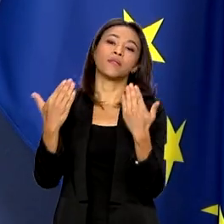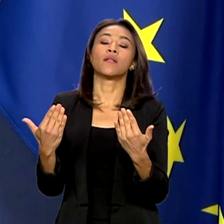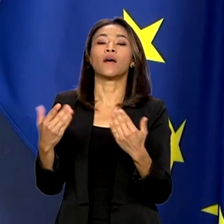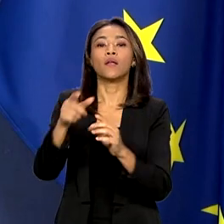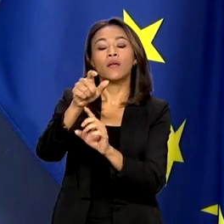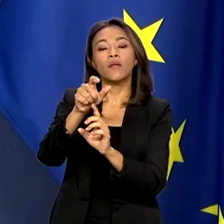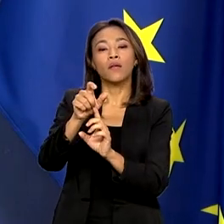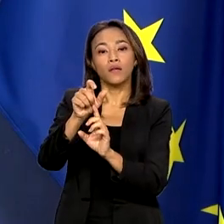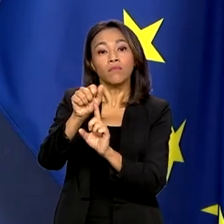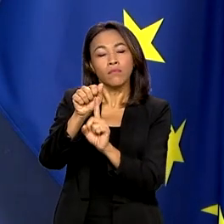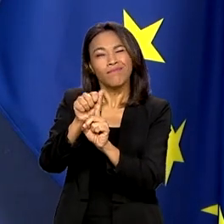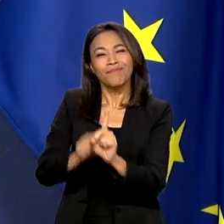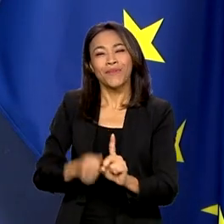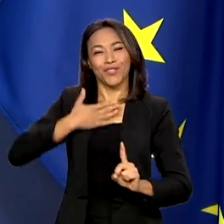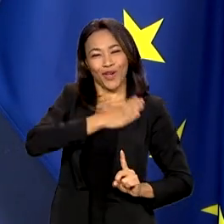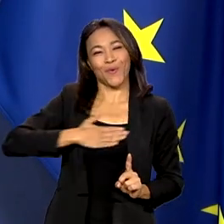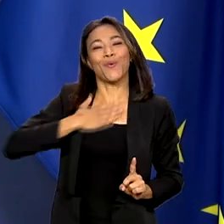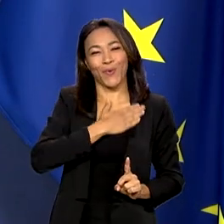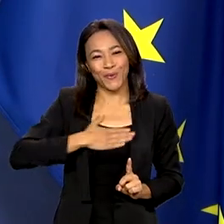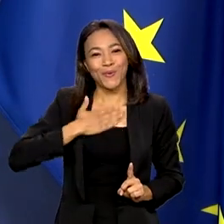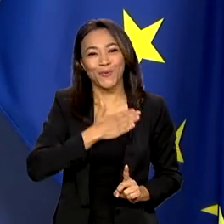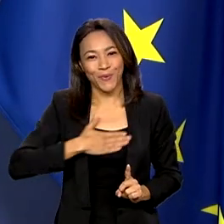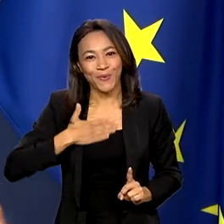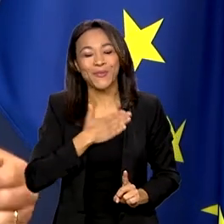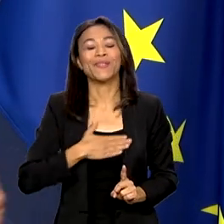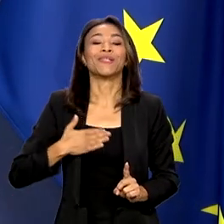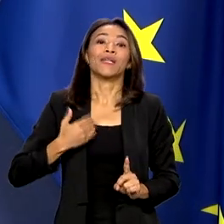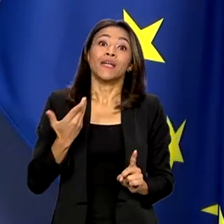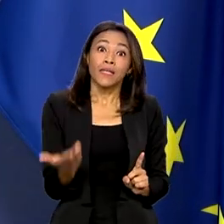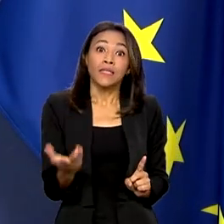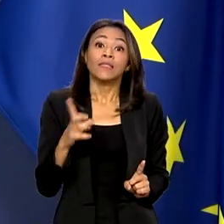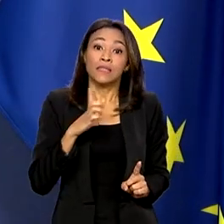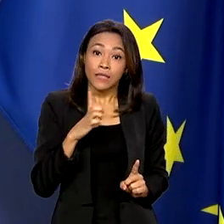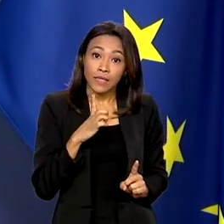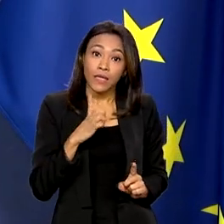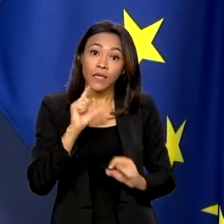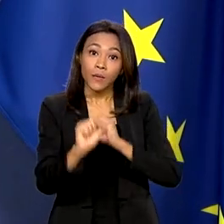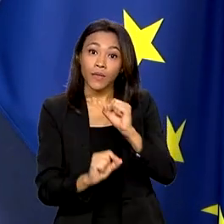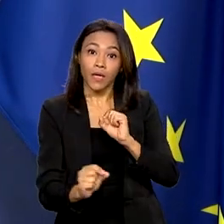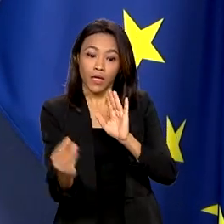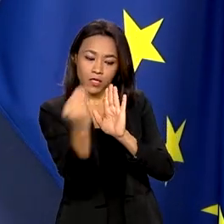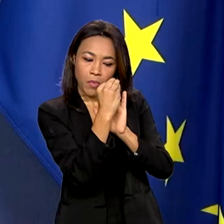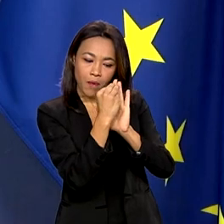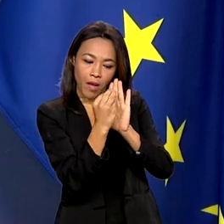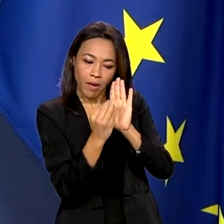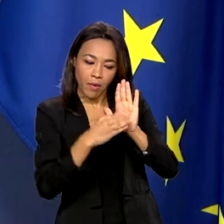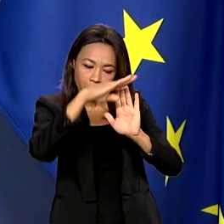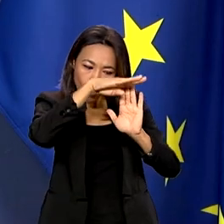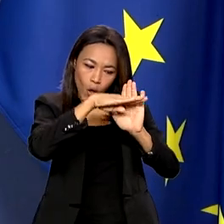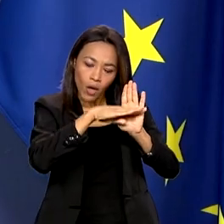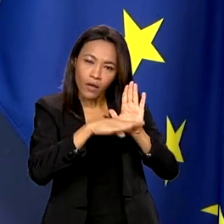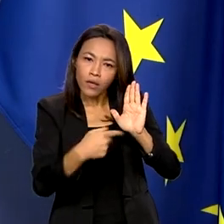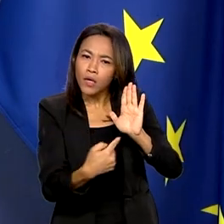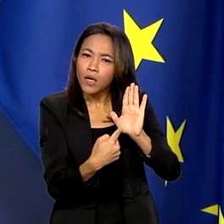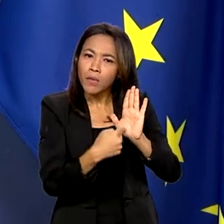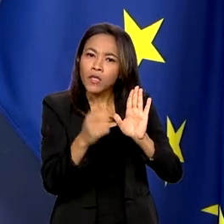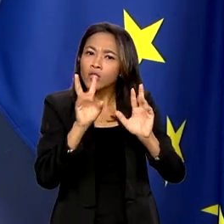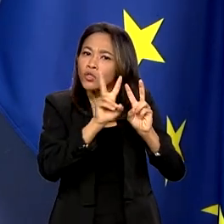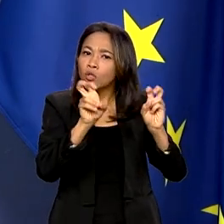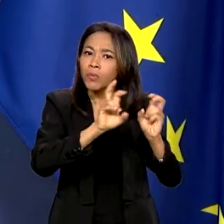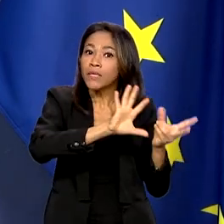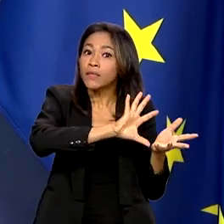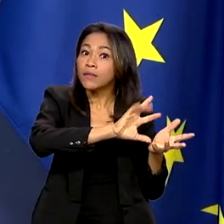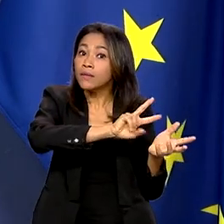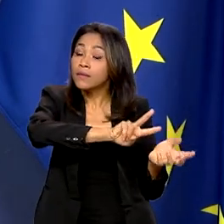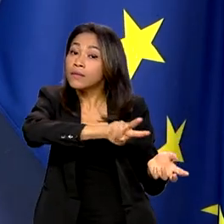de agosto, um programa de desenvolvimento do Brasil, estará incluído nesse programa, um grande programa de transição energética,